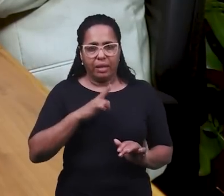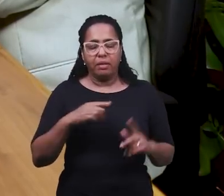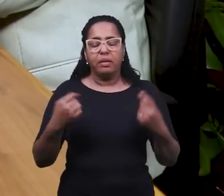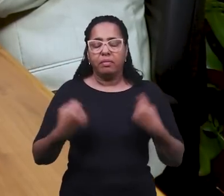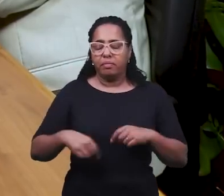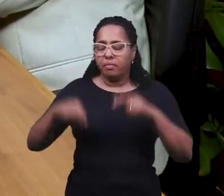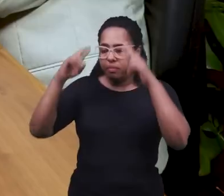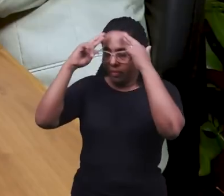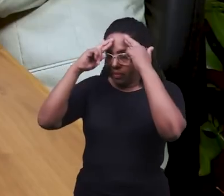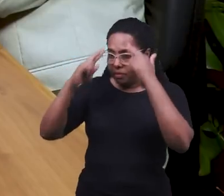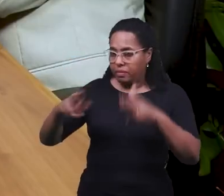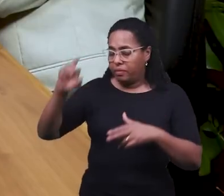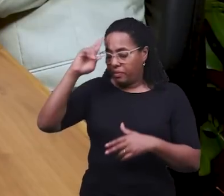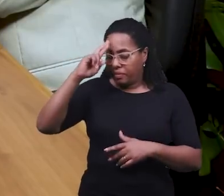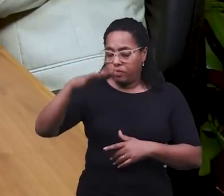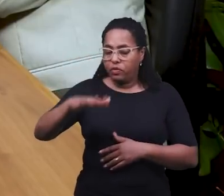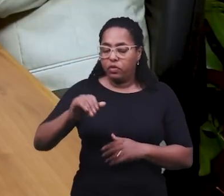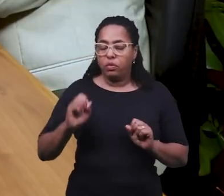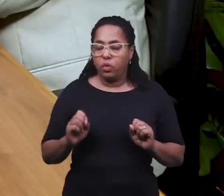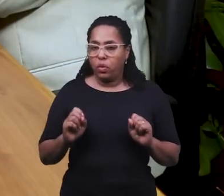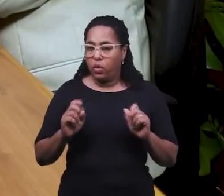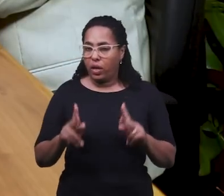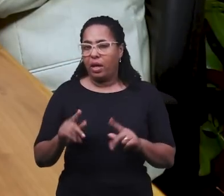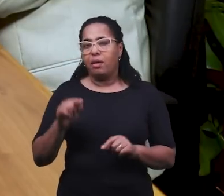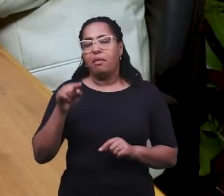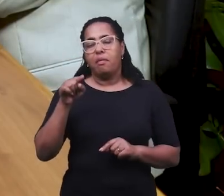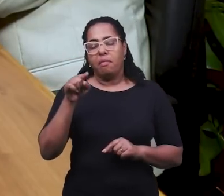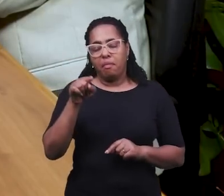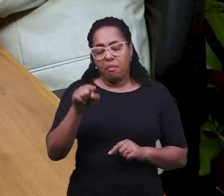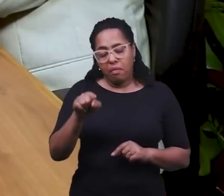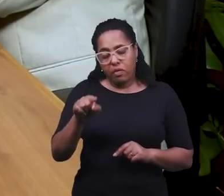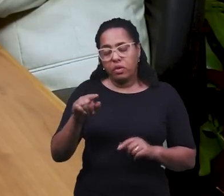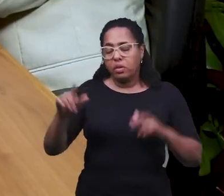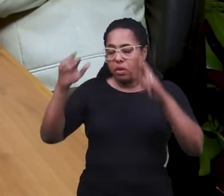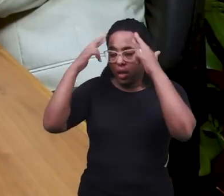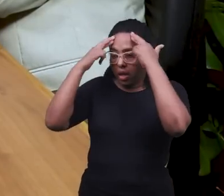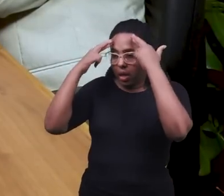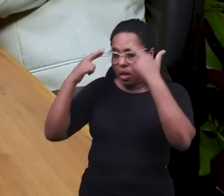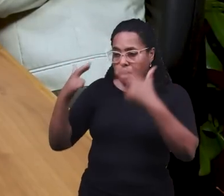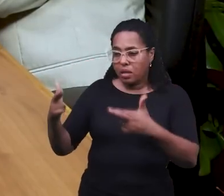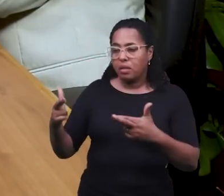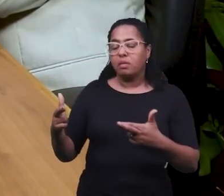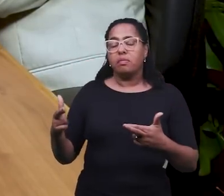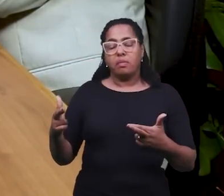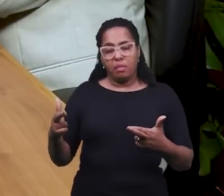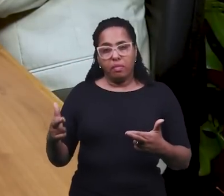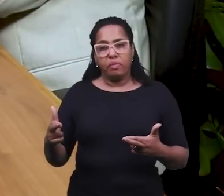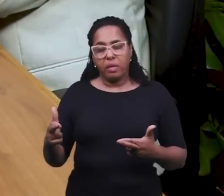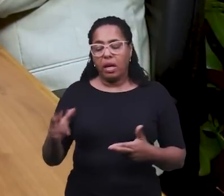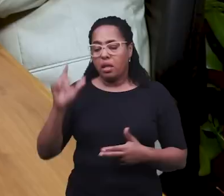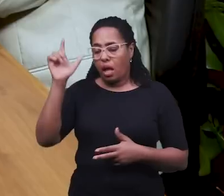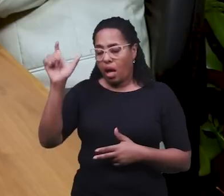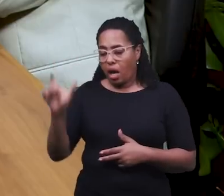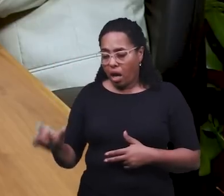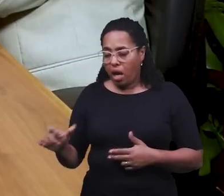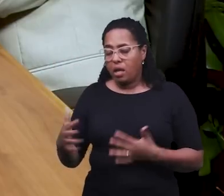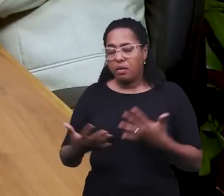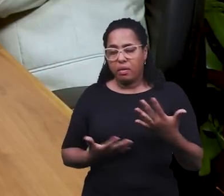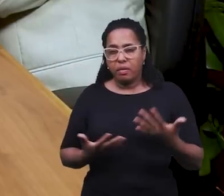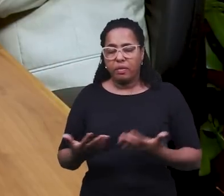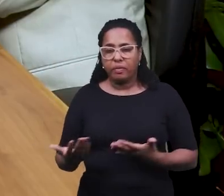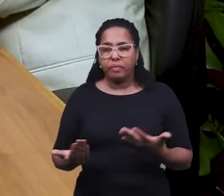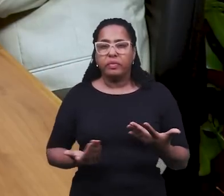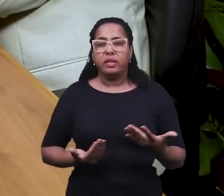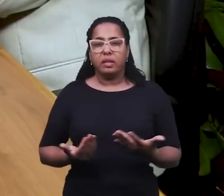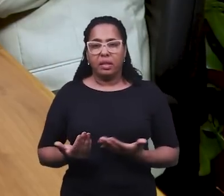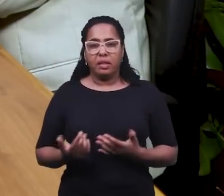colocou, então sobre ele, no atendimento está tudo bem, mas você o respeita como servo de Deus que ele é, como homem que ele